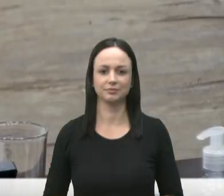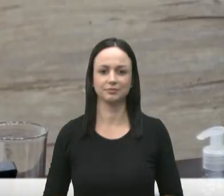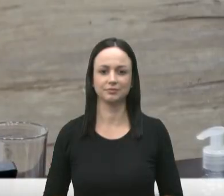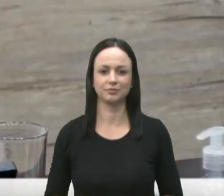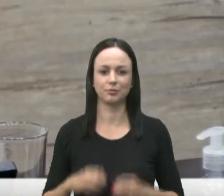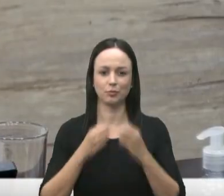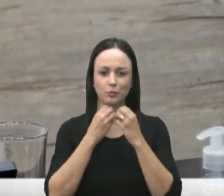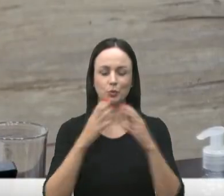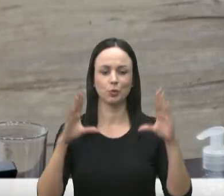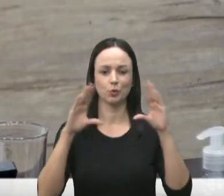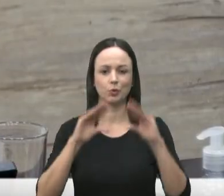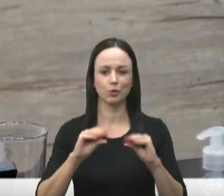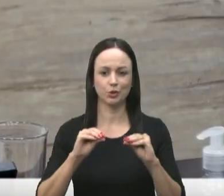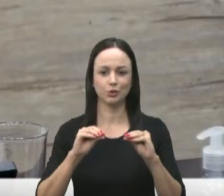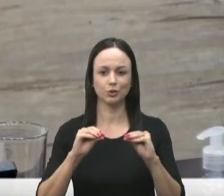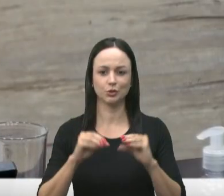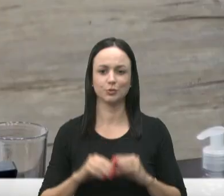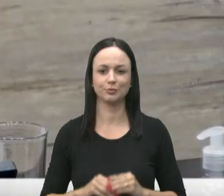Boa noite.